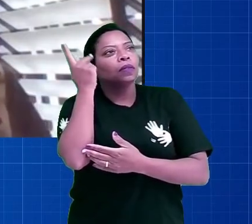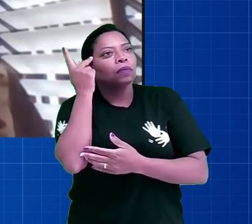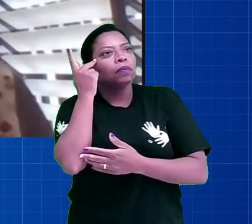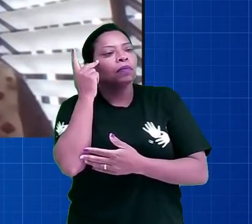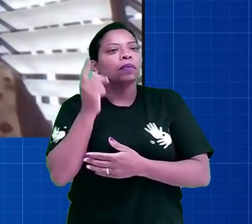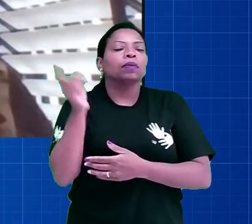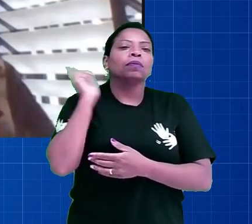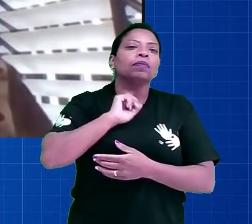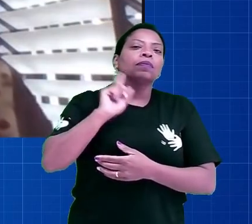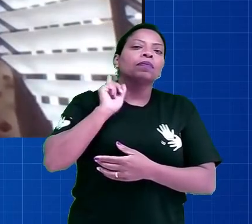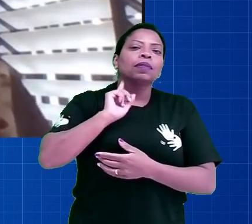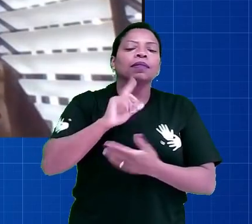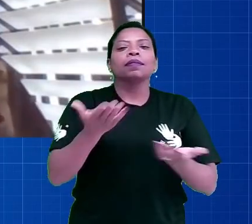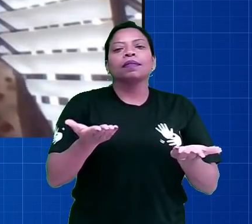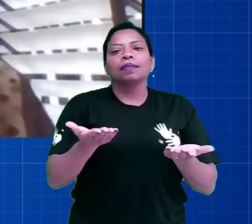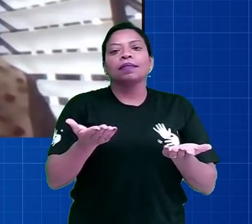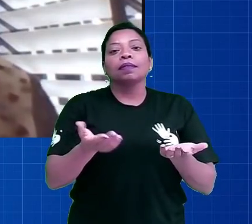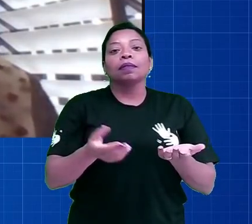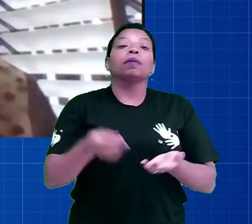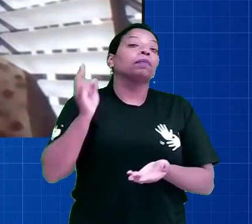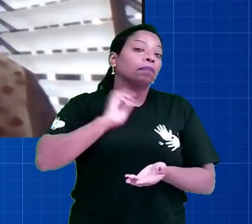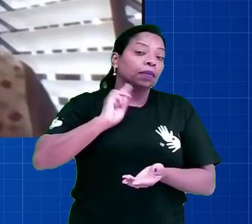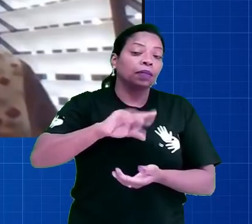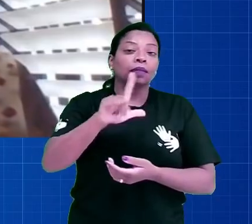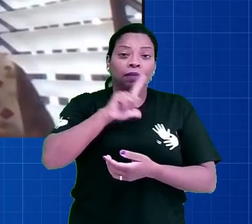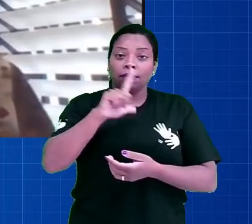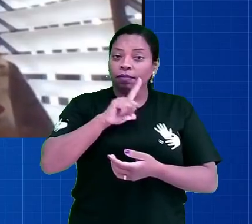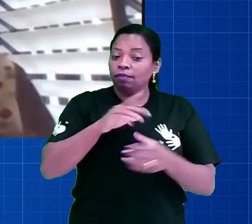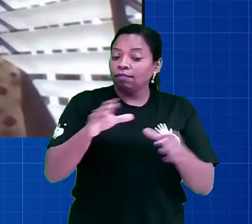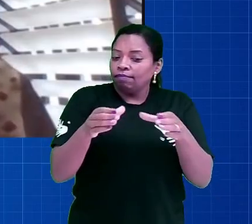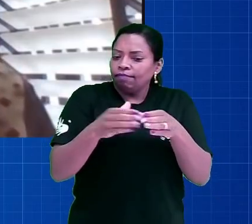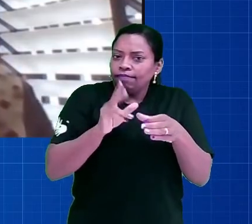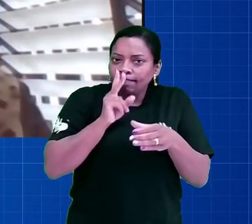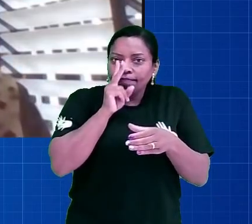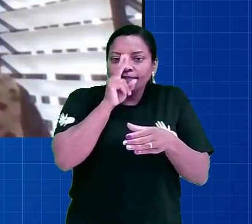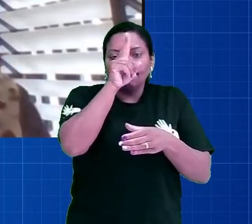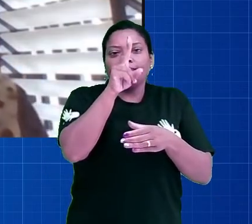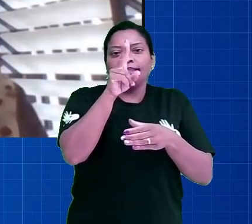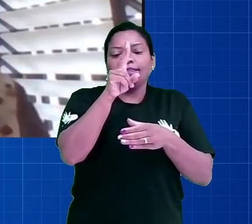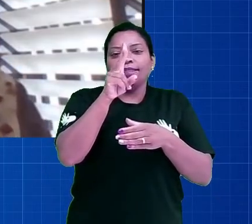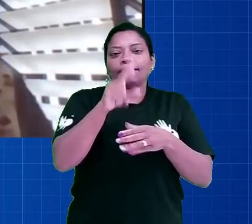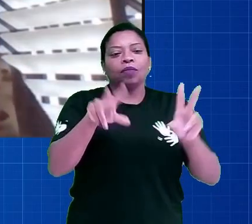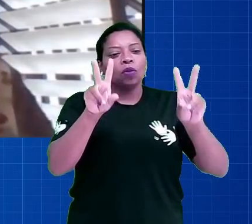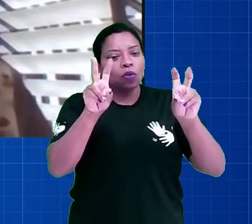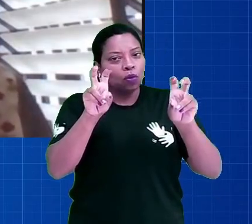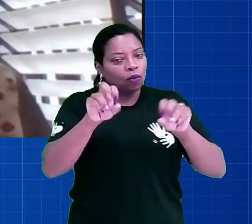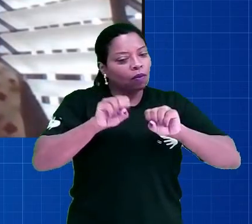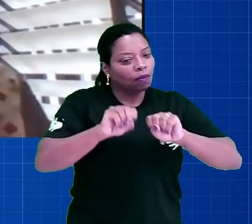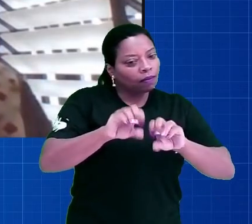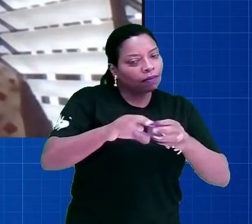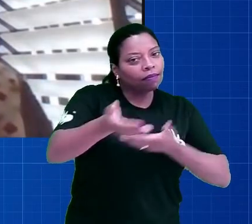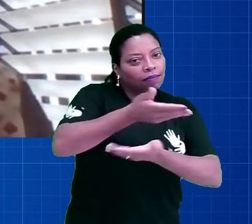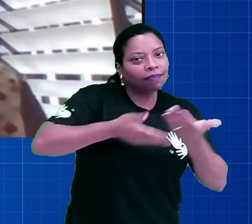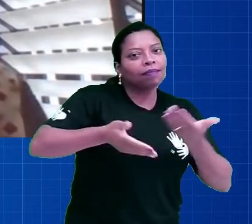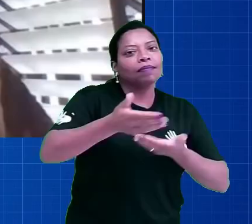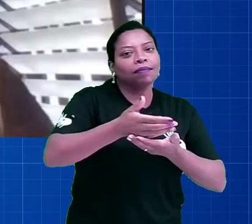vários municípios, né? Em São Paulo, Minas, desculpa, esqueci de falar, Minas tem um grupo forte também em Juiz de Fora, que trabalha